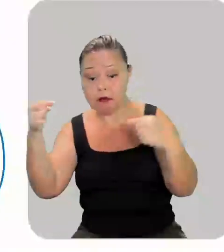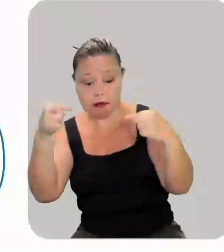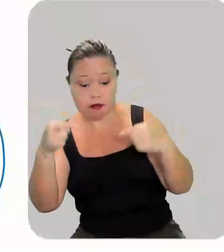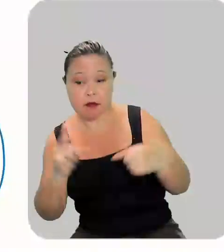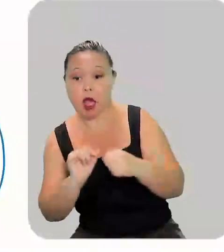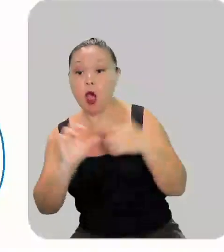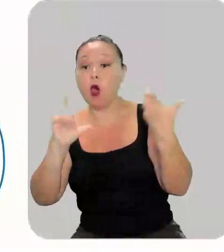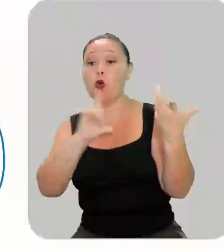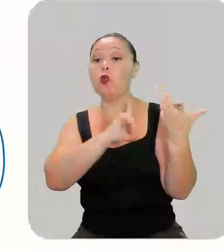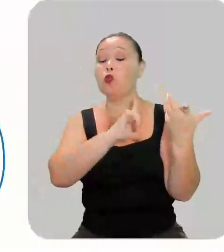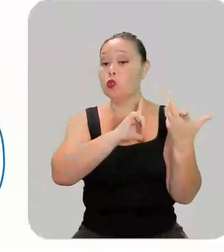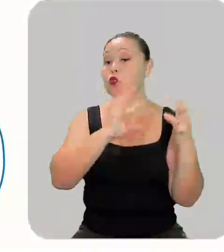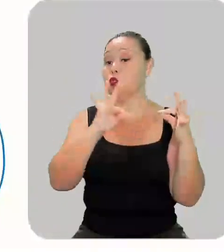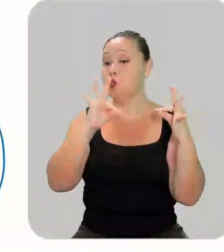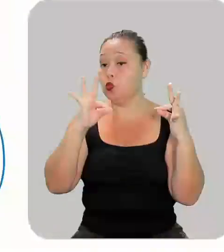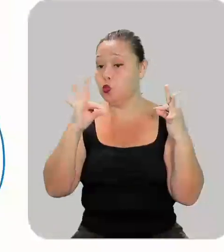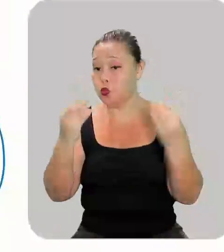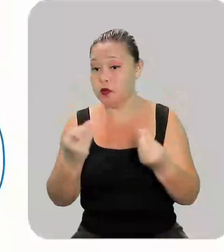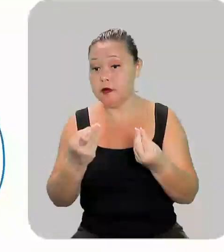Respectivamente, tem tudo isso, né?